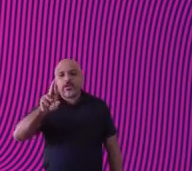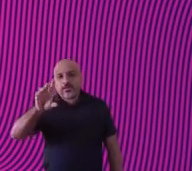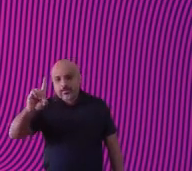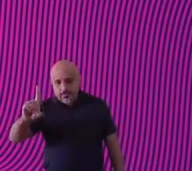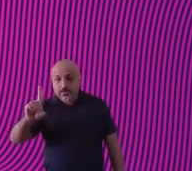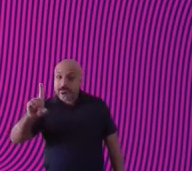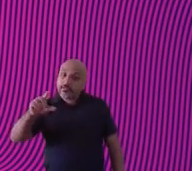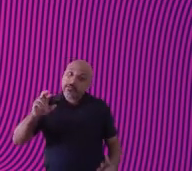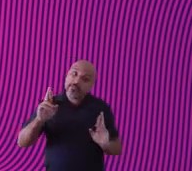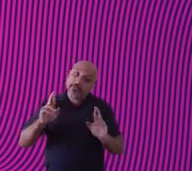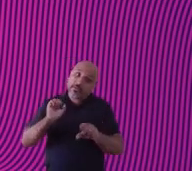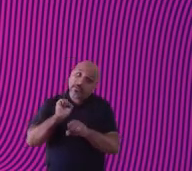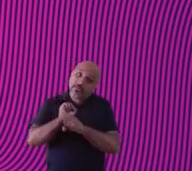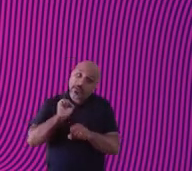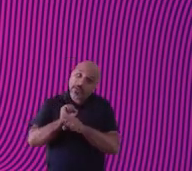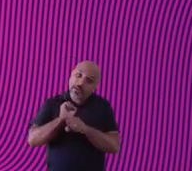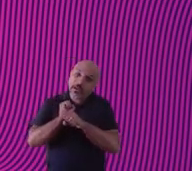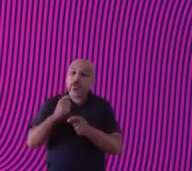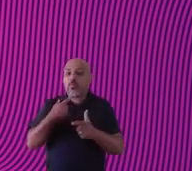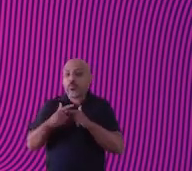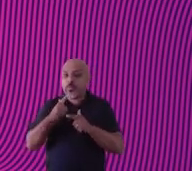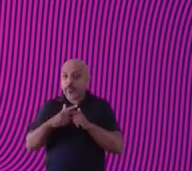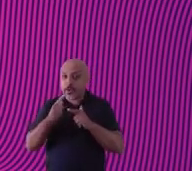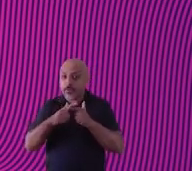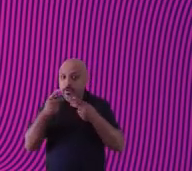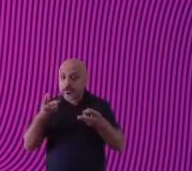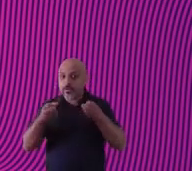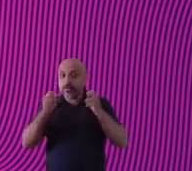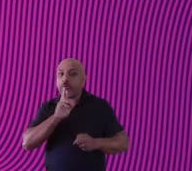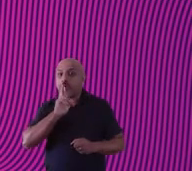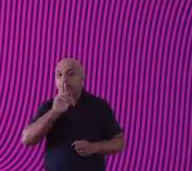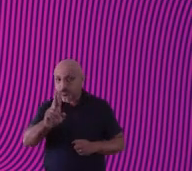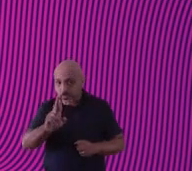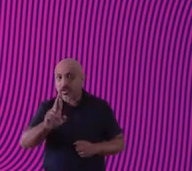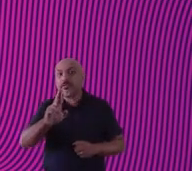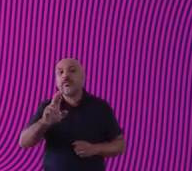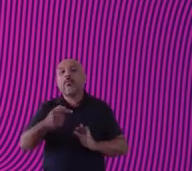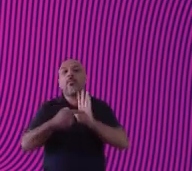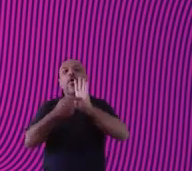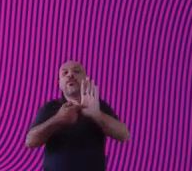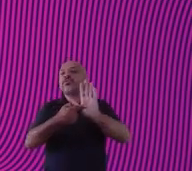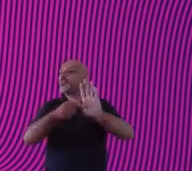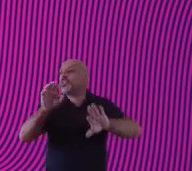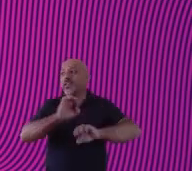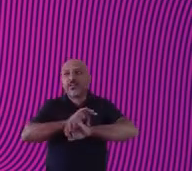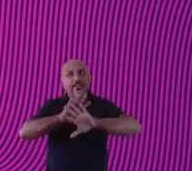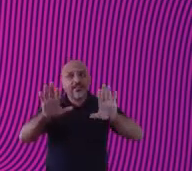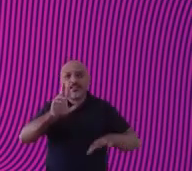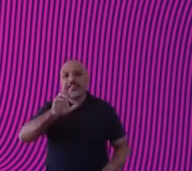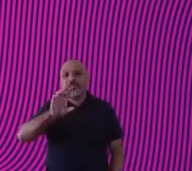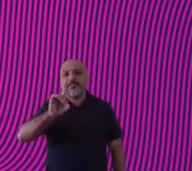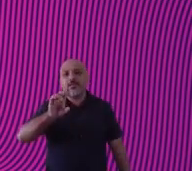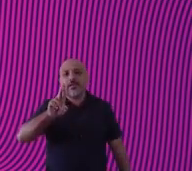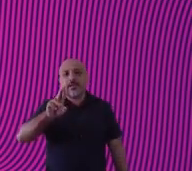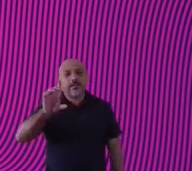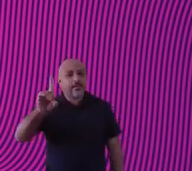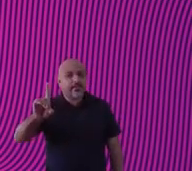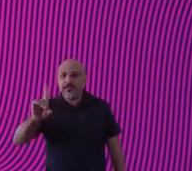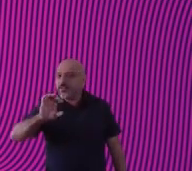esperar né o problema assim que como vocês viram o resultado do grife e morte um VR de brilhante né